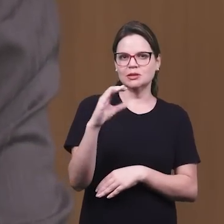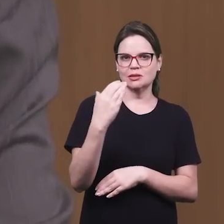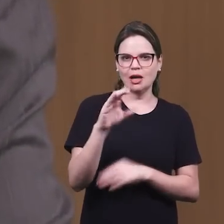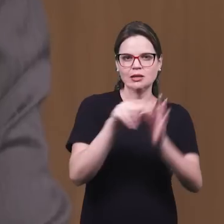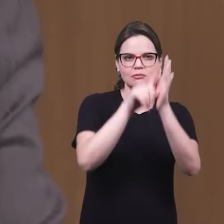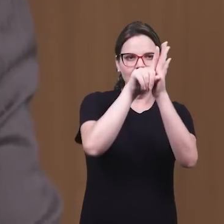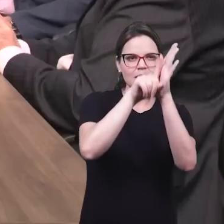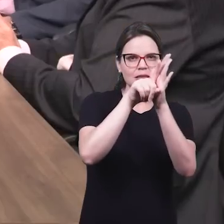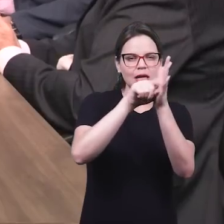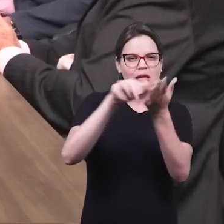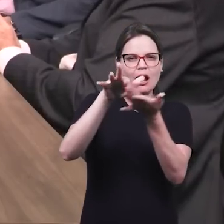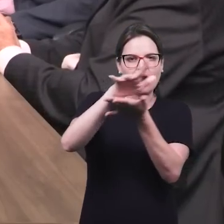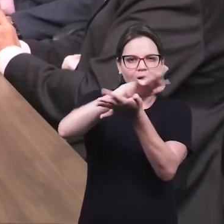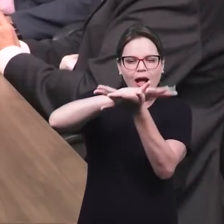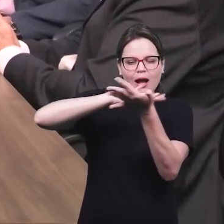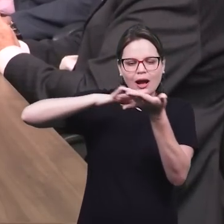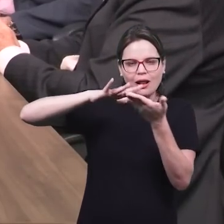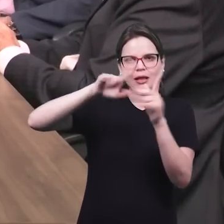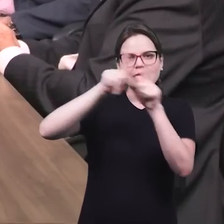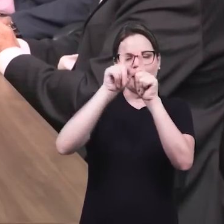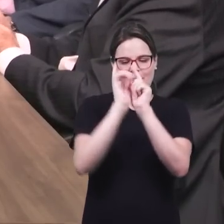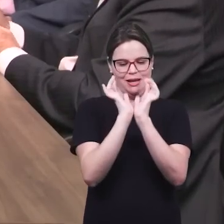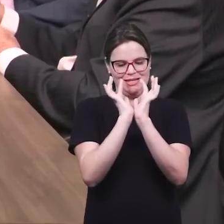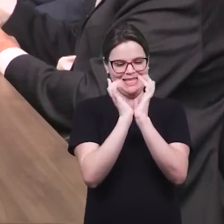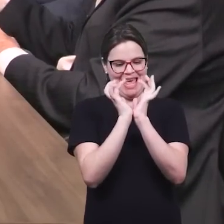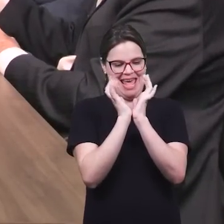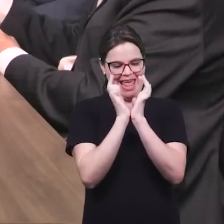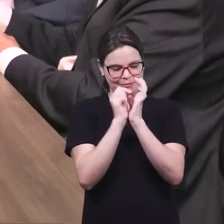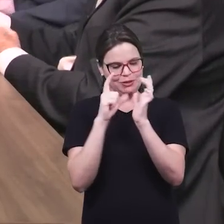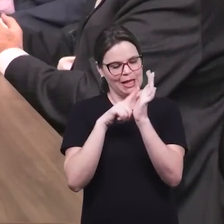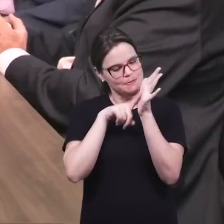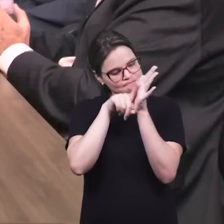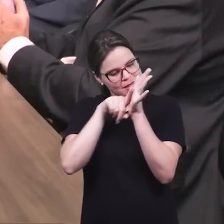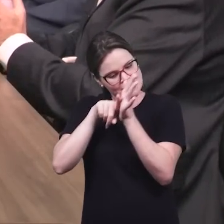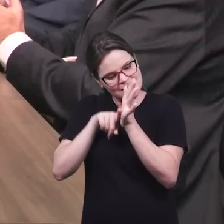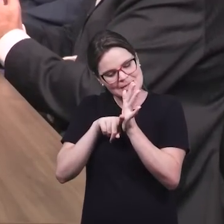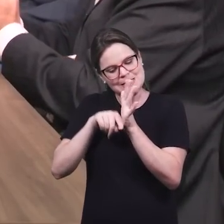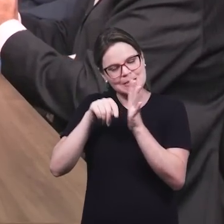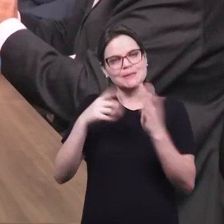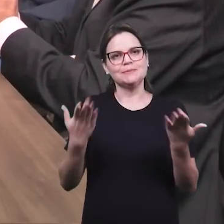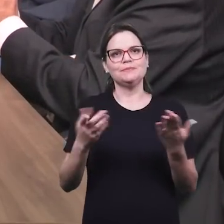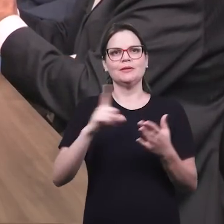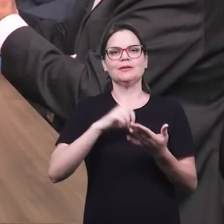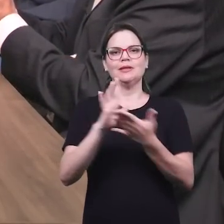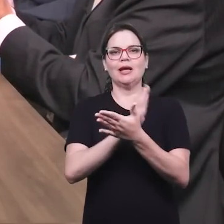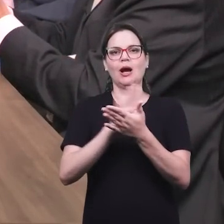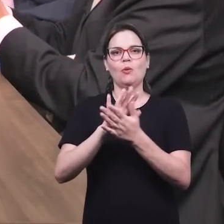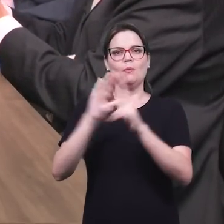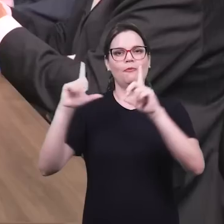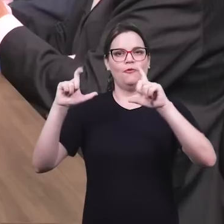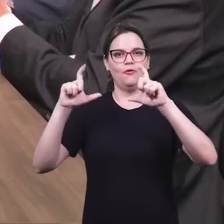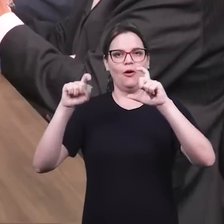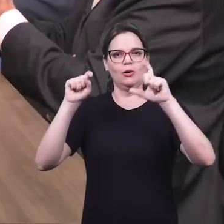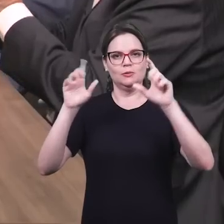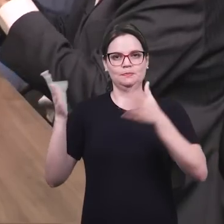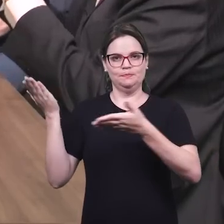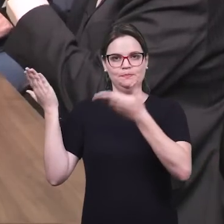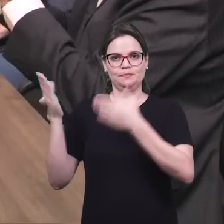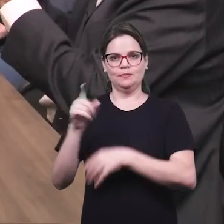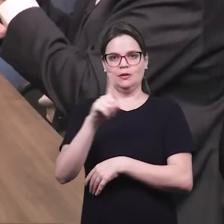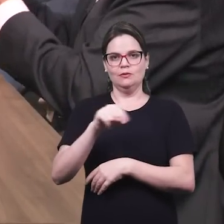também aprofunda cada vez mais no cérebro. Então, nós temos algumas imagens que a gente vai